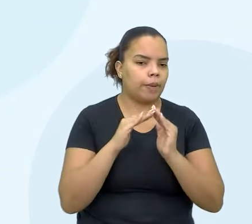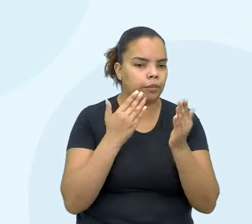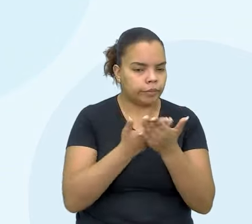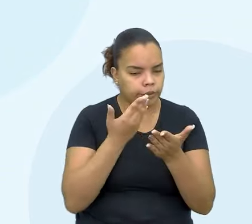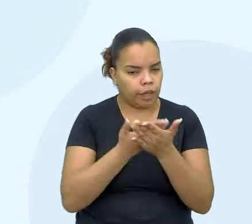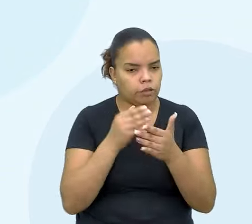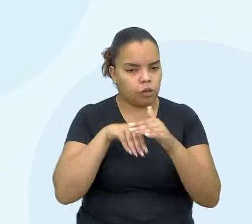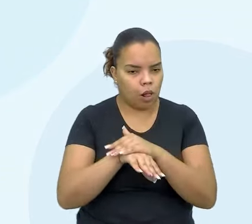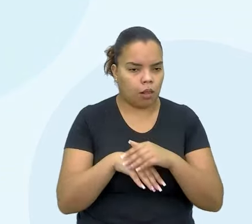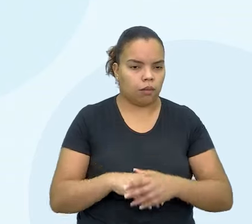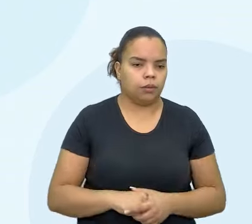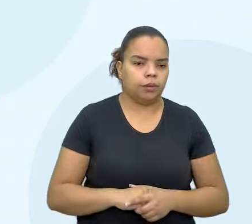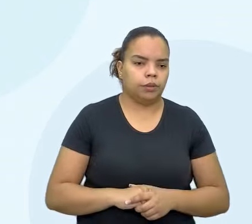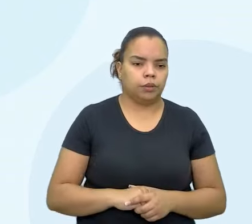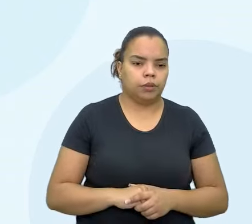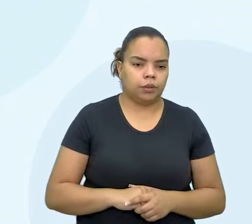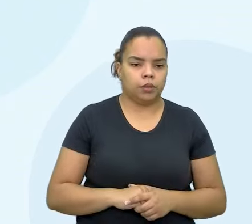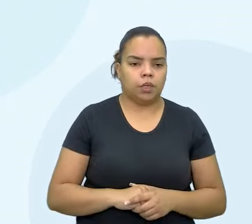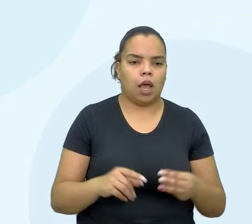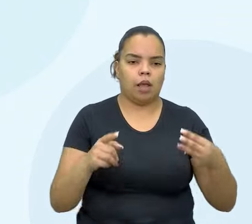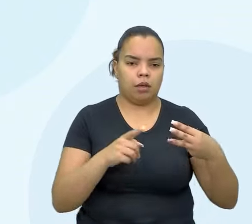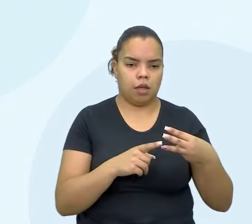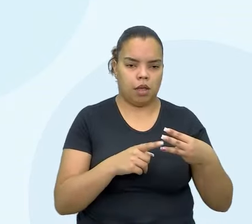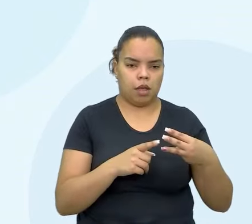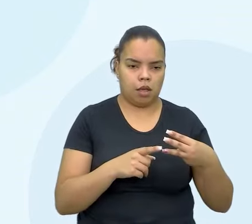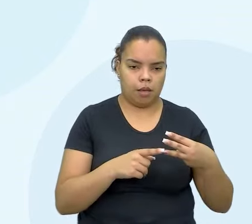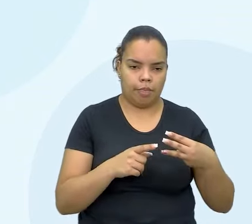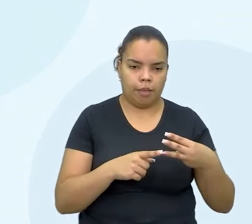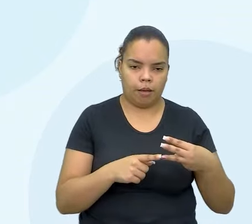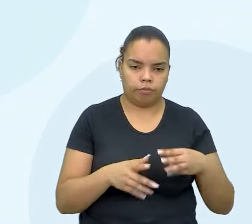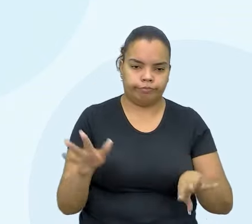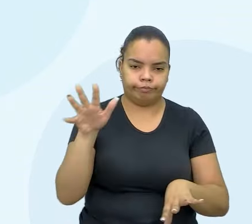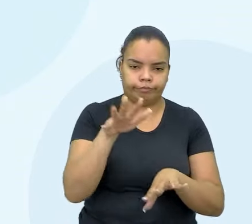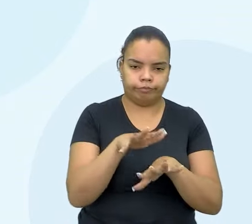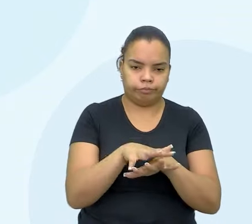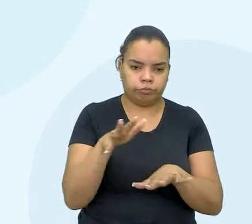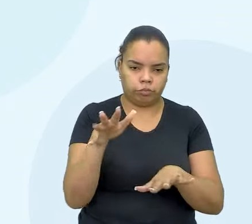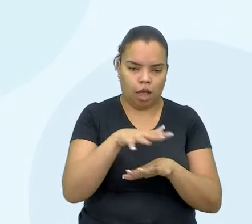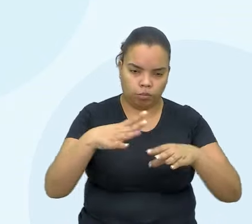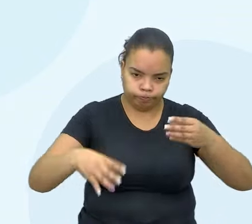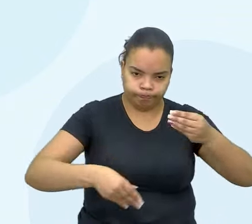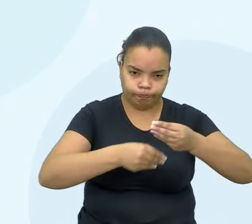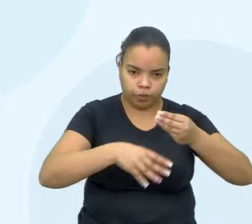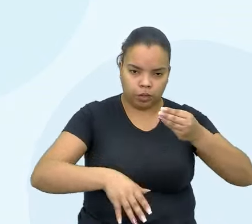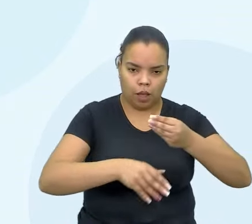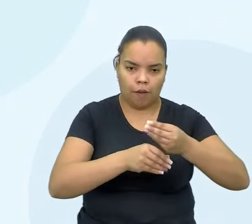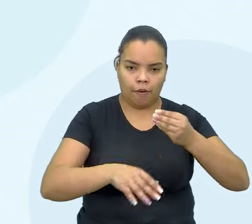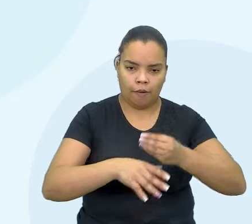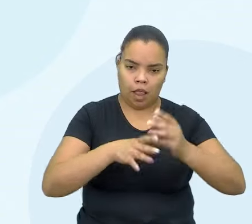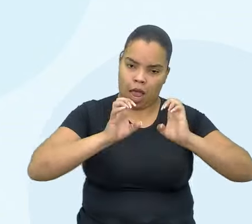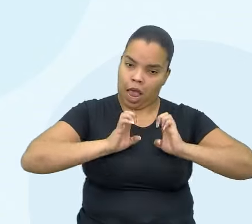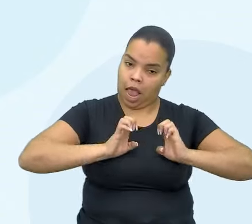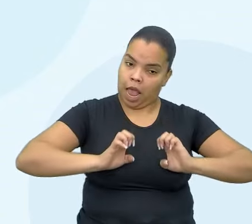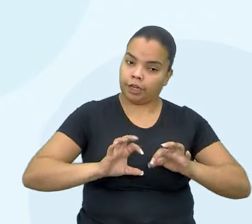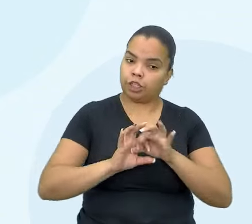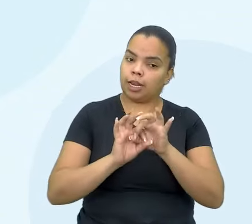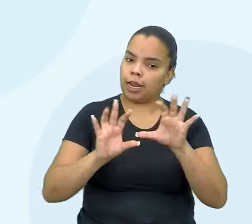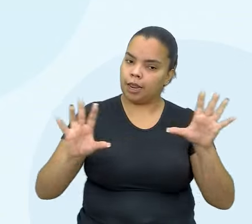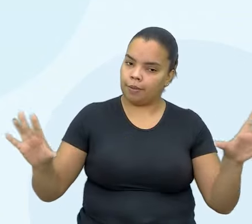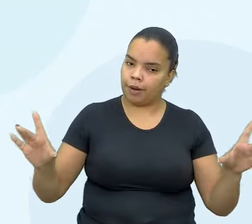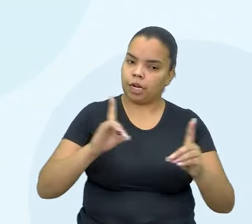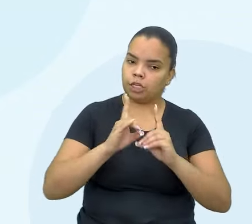da nossa rede. Promover a incorporação de valores universais como ética, liberdade,